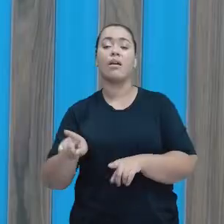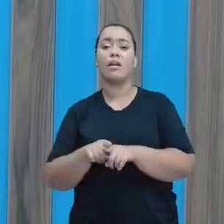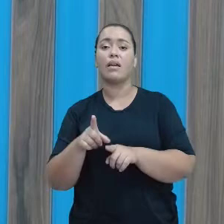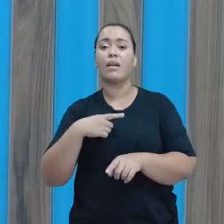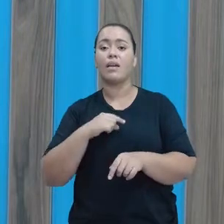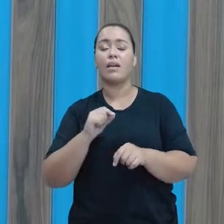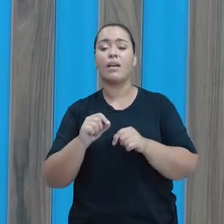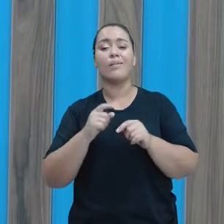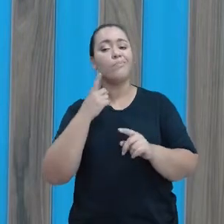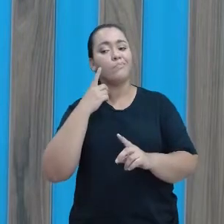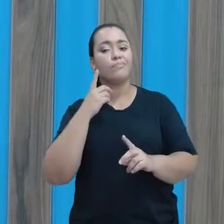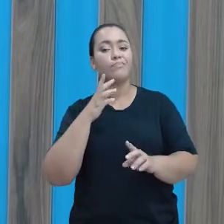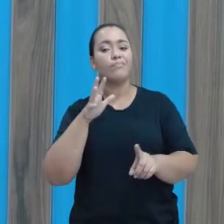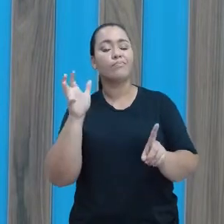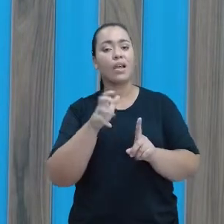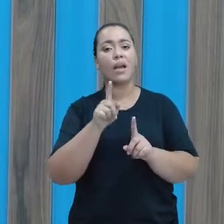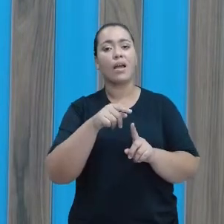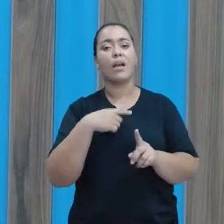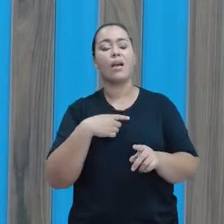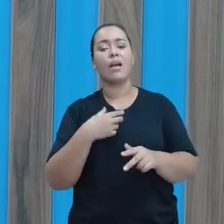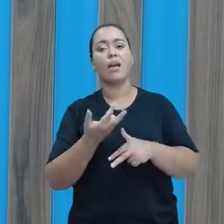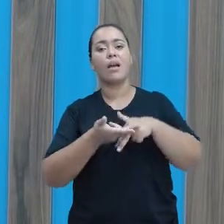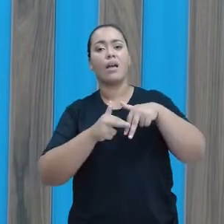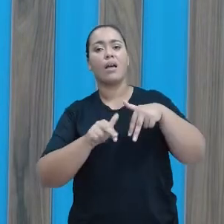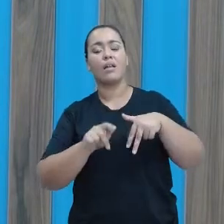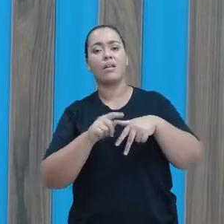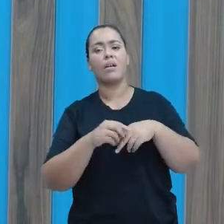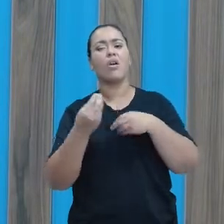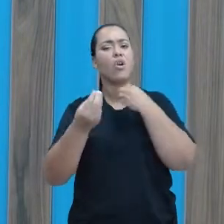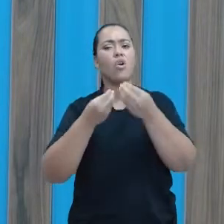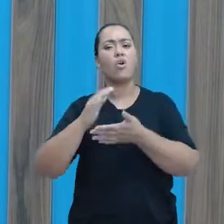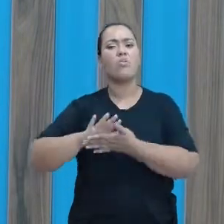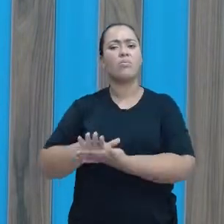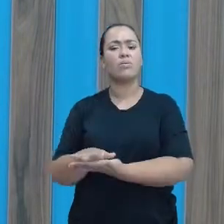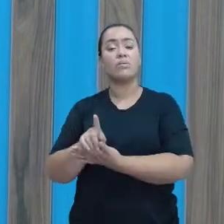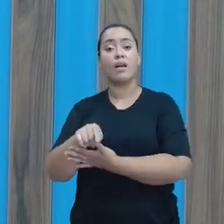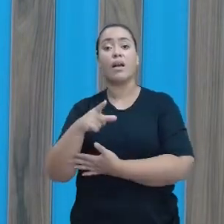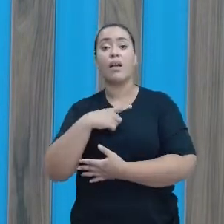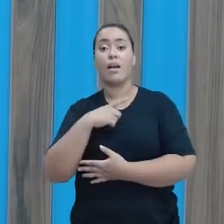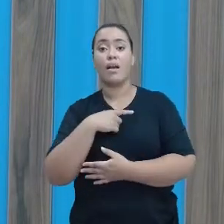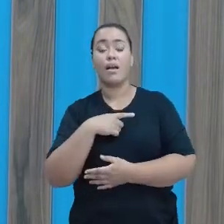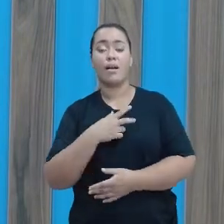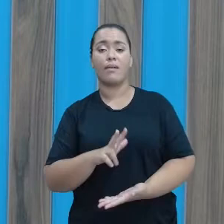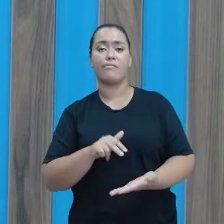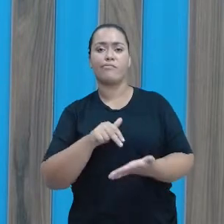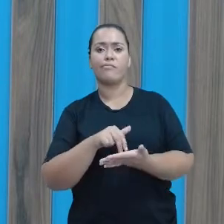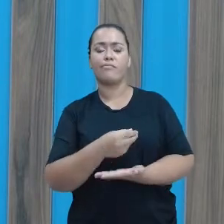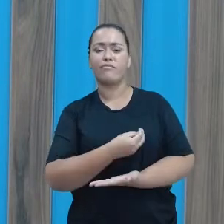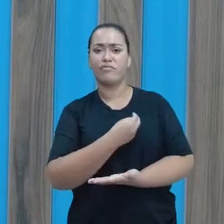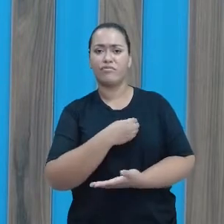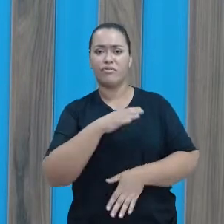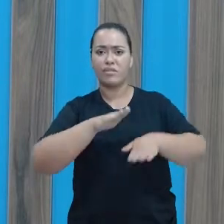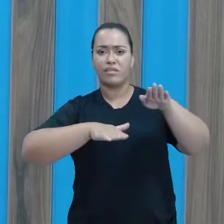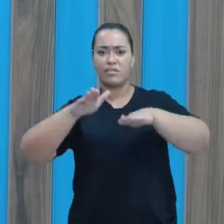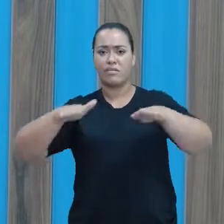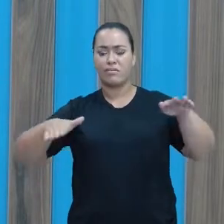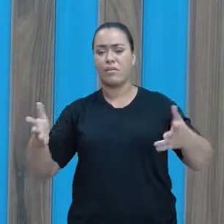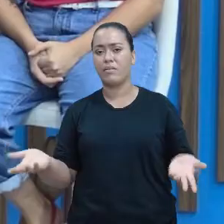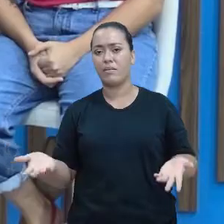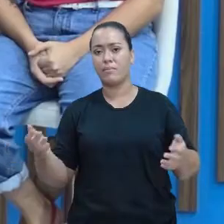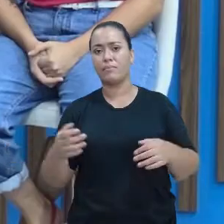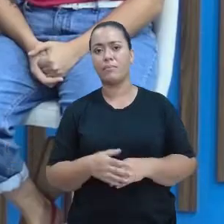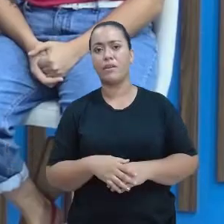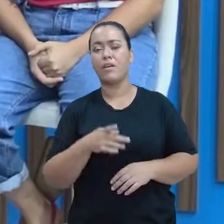de gênero. De que modo o racismo, né, está presente também nessa desigualdade? Está